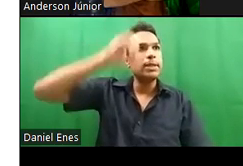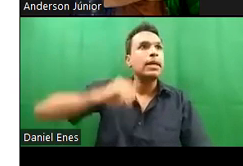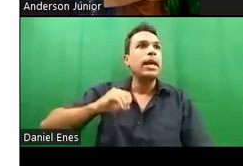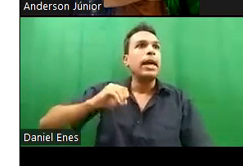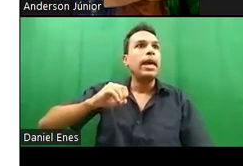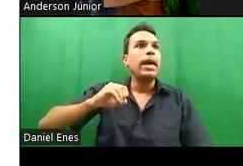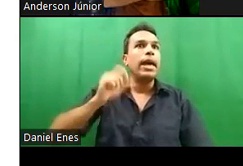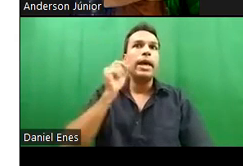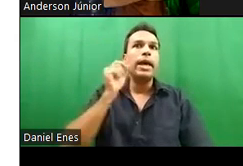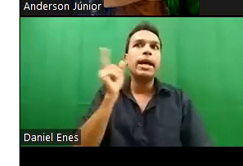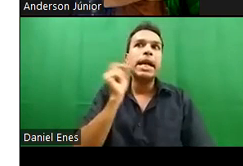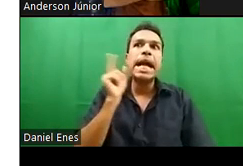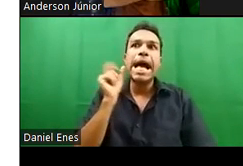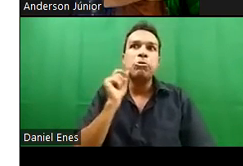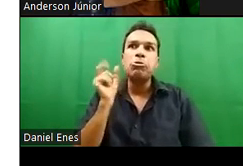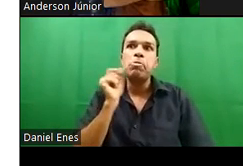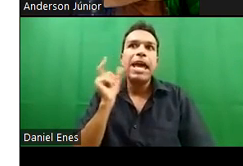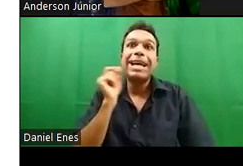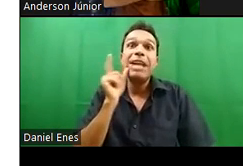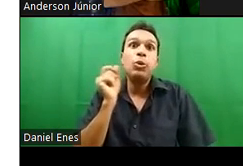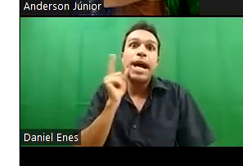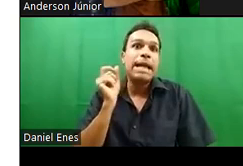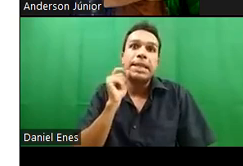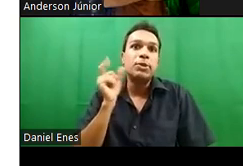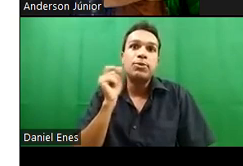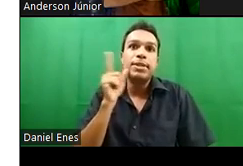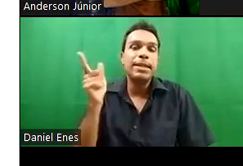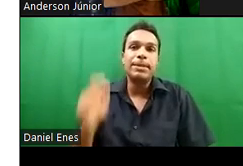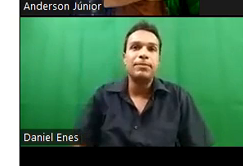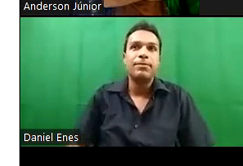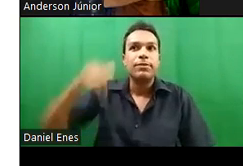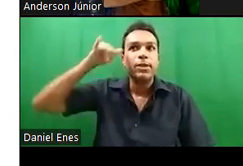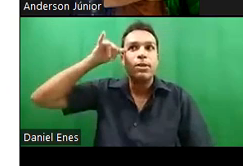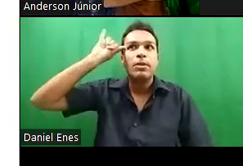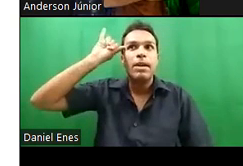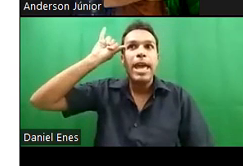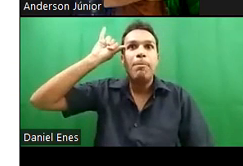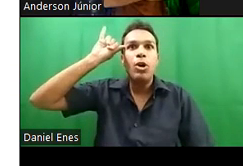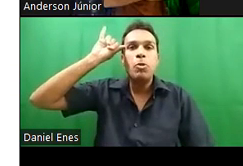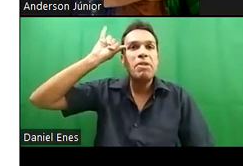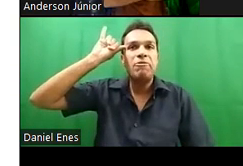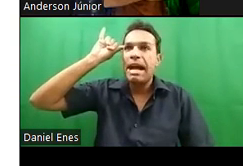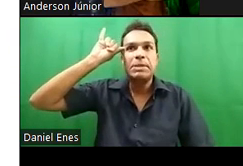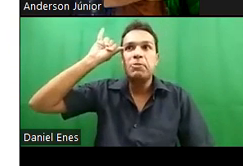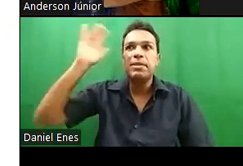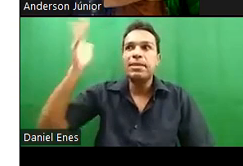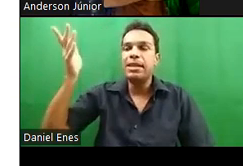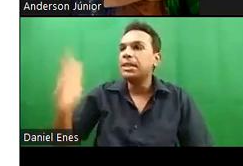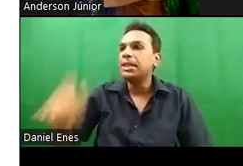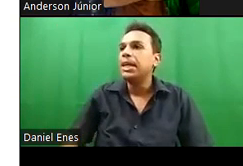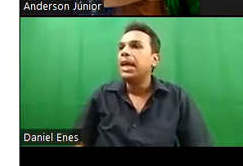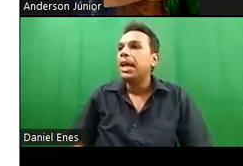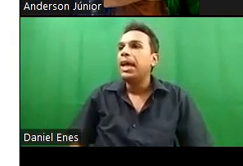Não sei. É gato, é gato ou gata? Não sei. É boi ou é vaca? Não